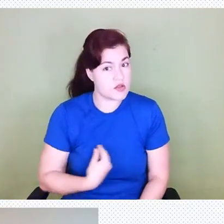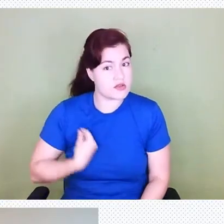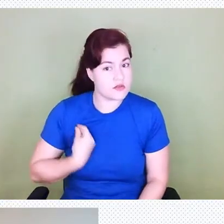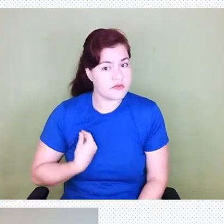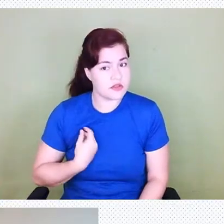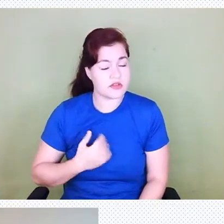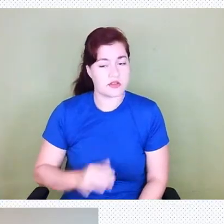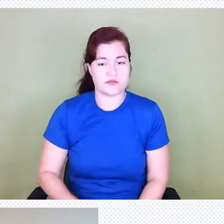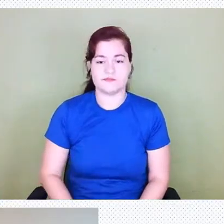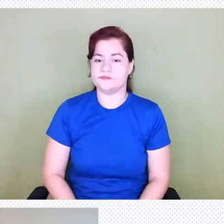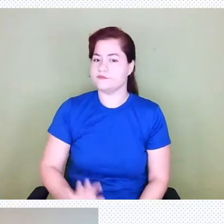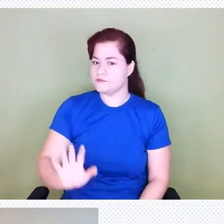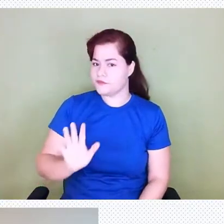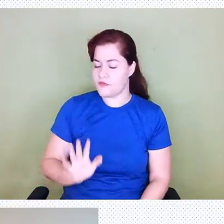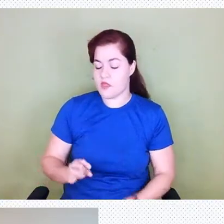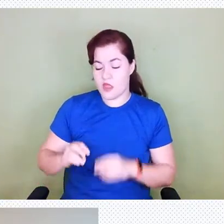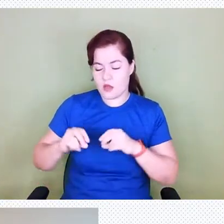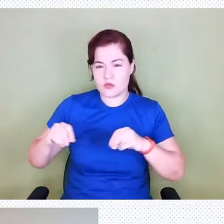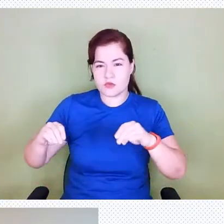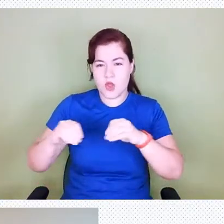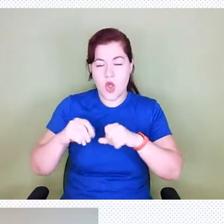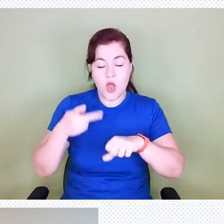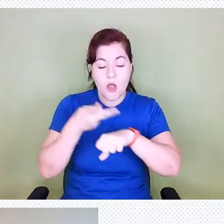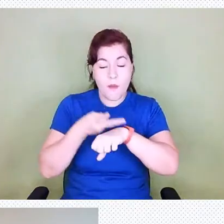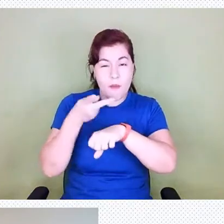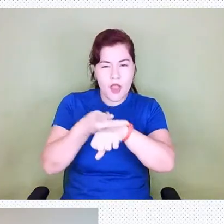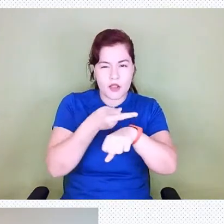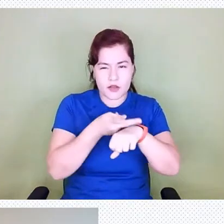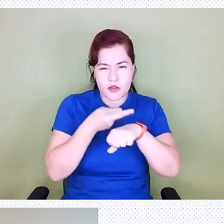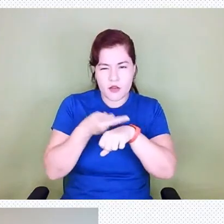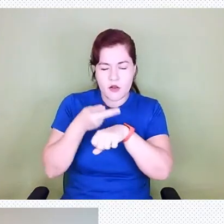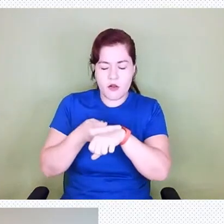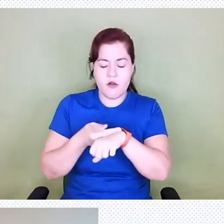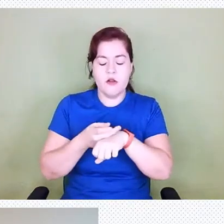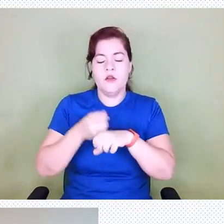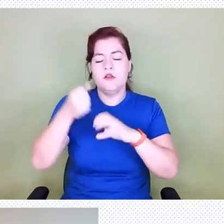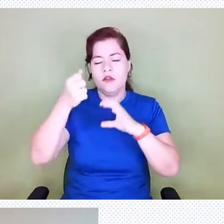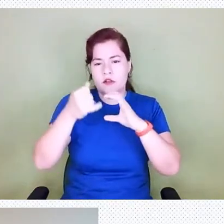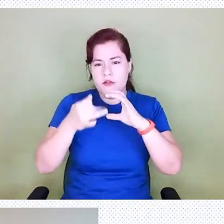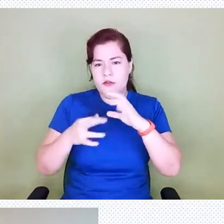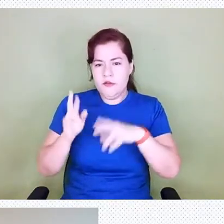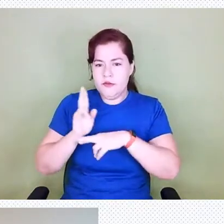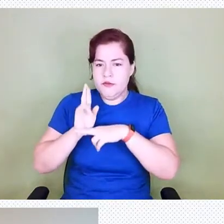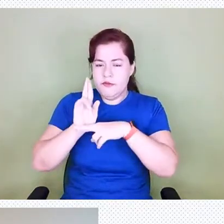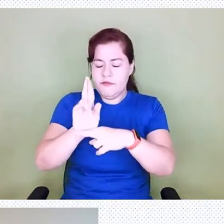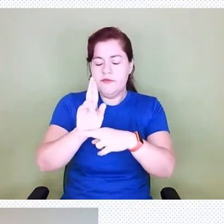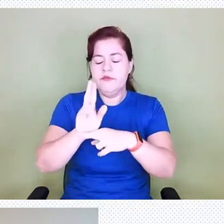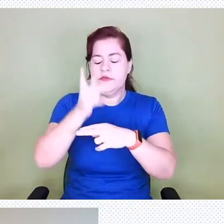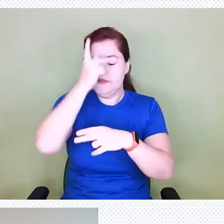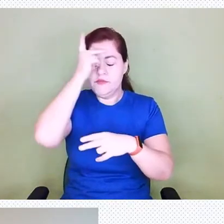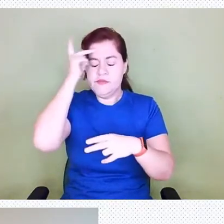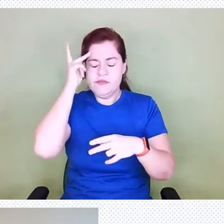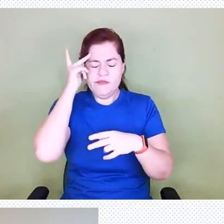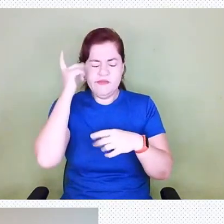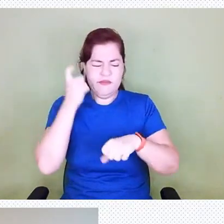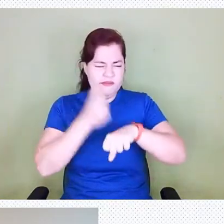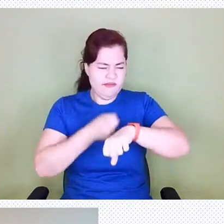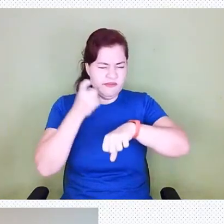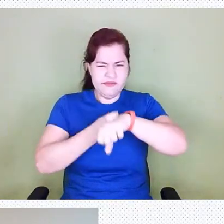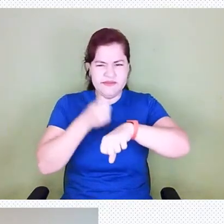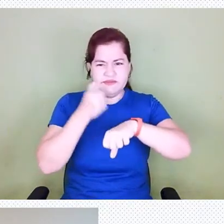solos pedregosos caracterizam as pessoas pela rudeza, pela maneira grosseira com que